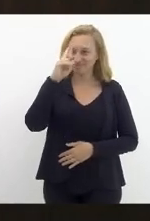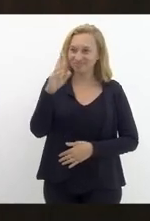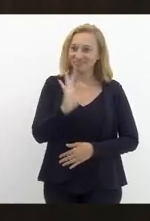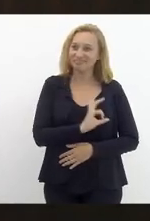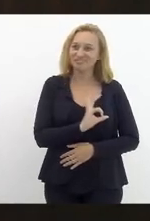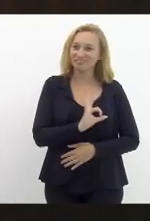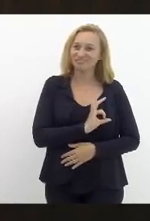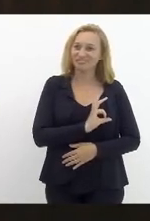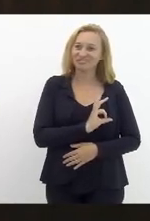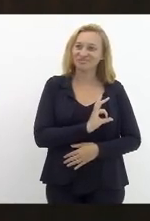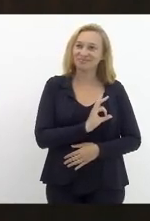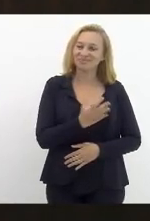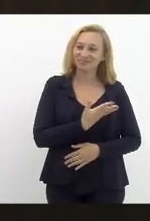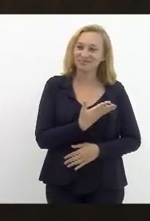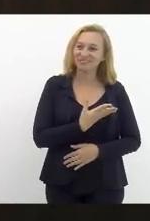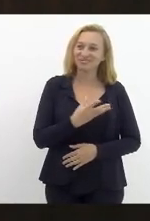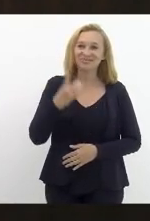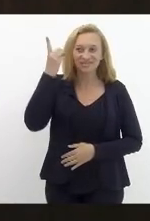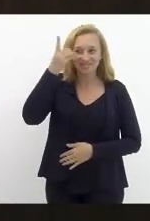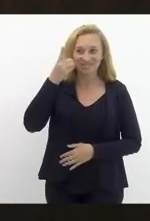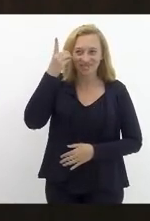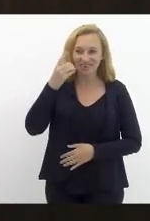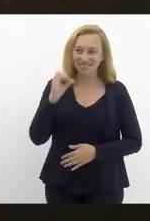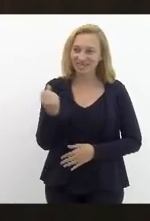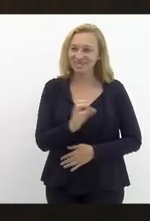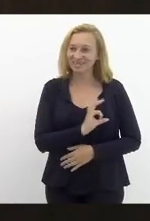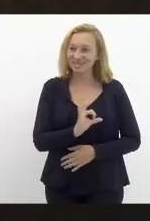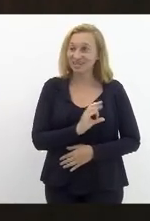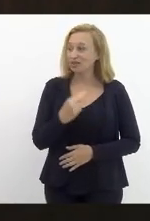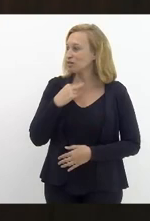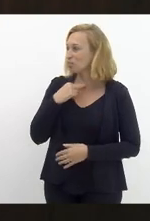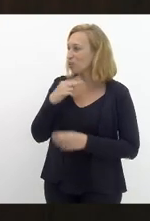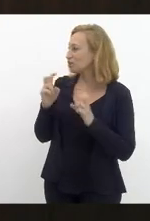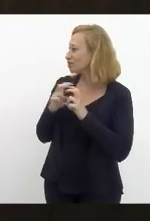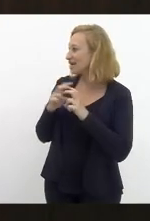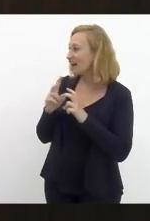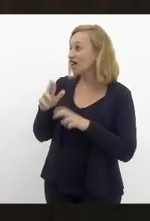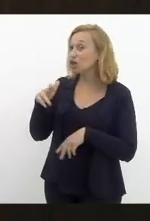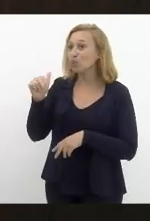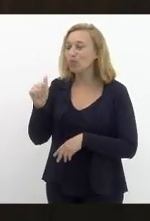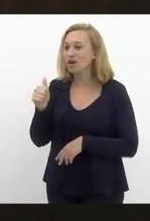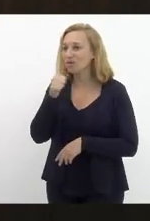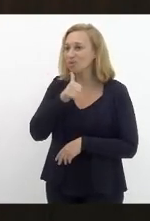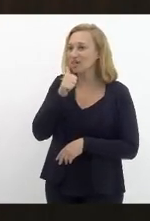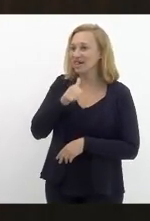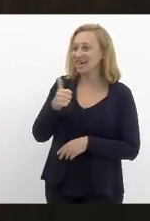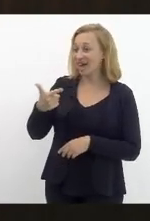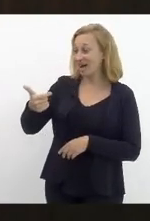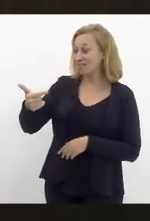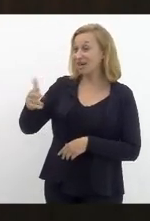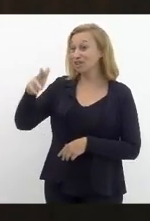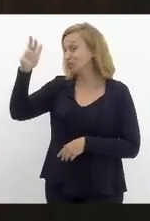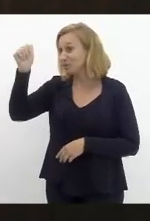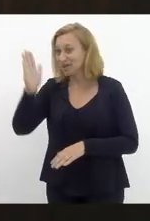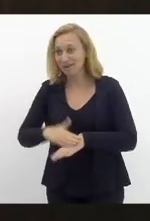polícia, minha colega deputada Marta Rocha. Eu digo que eu não posso brigar com mulher nunca, mulher armada jamais.